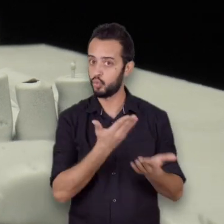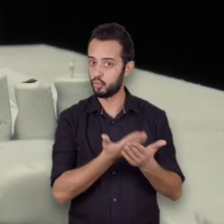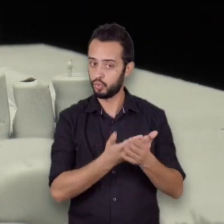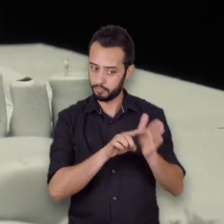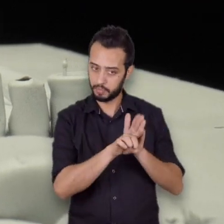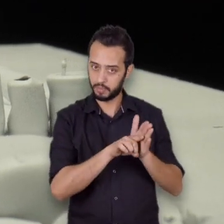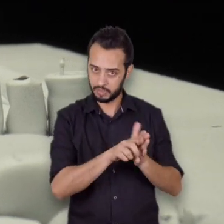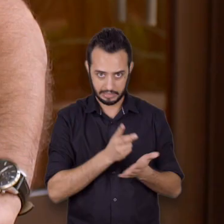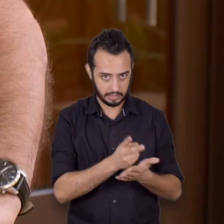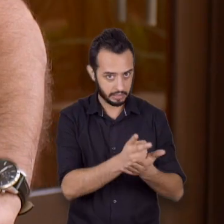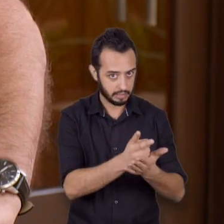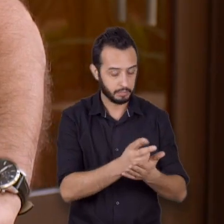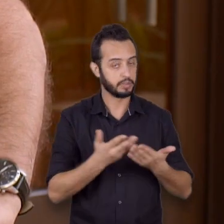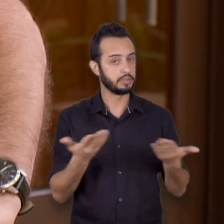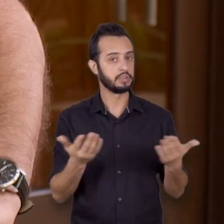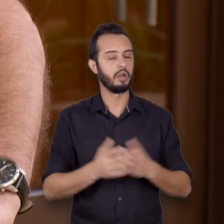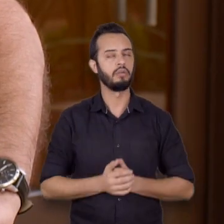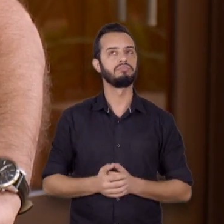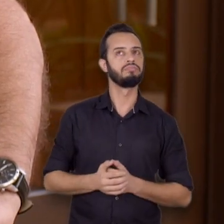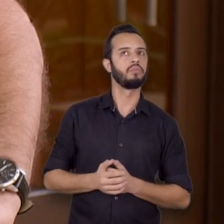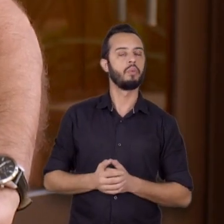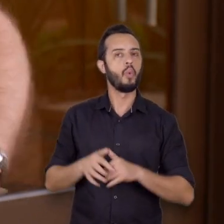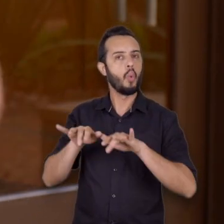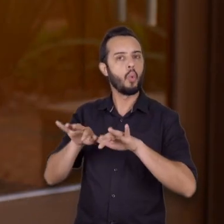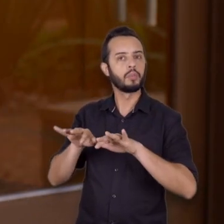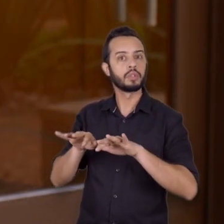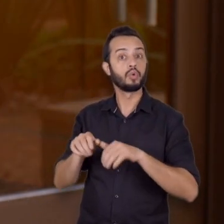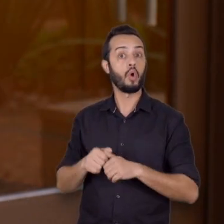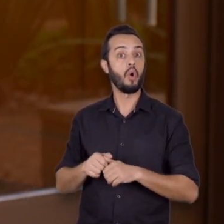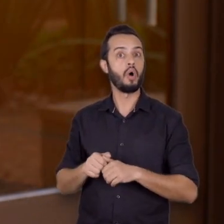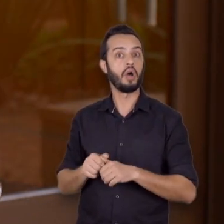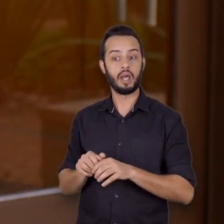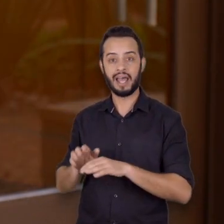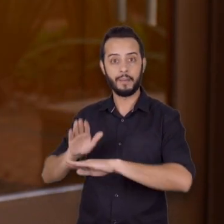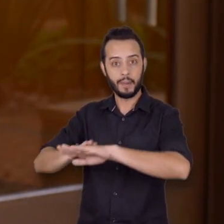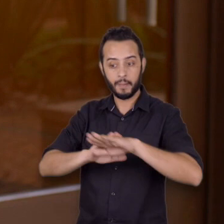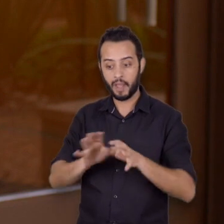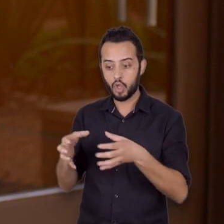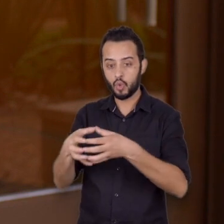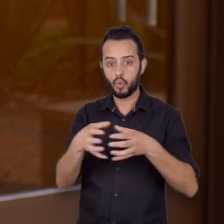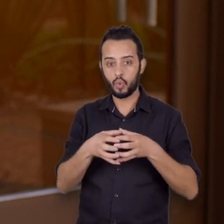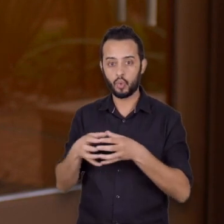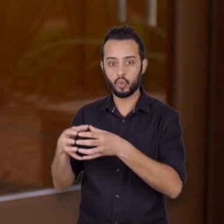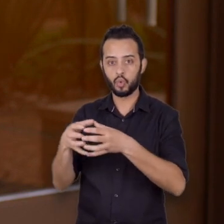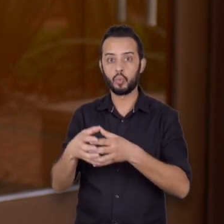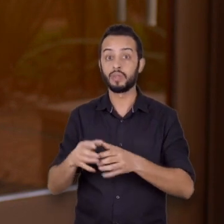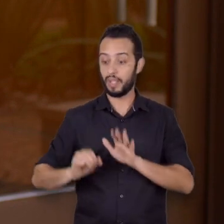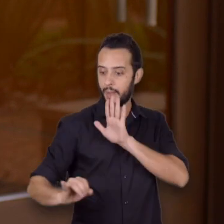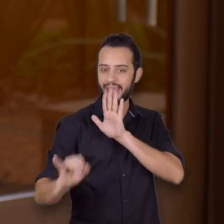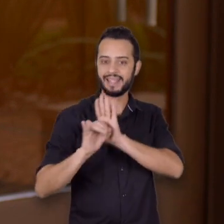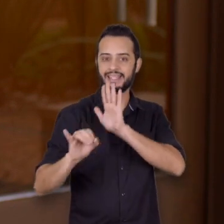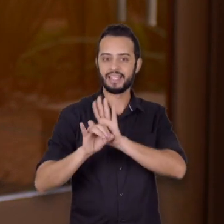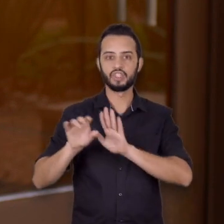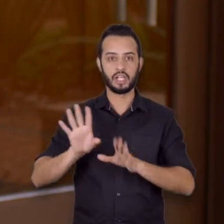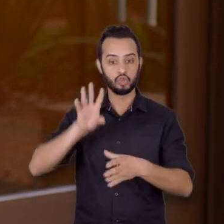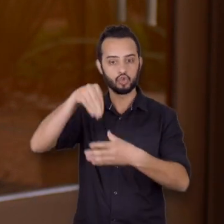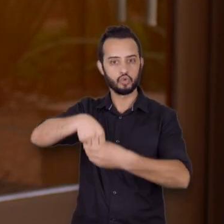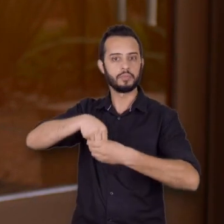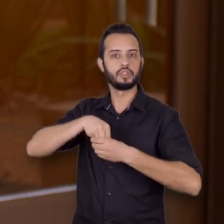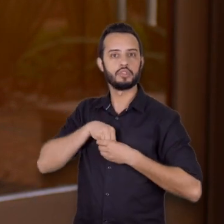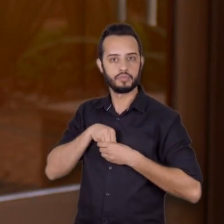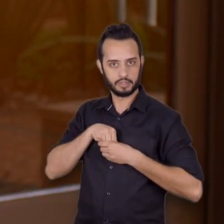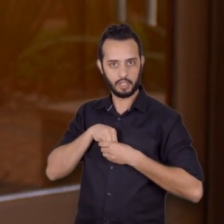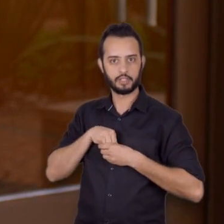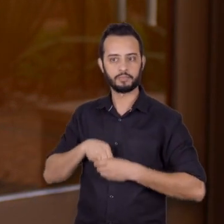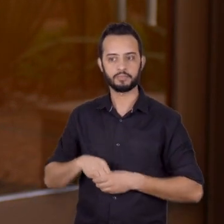estudou e continua estudando, como que o uso do computador em grupos faculta um certo tipo de identidade, de